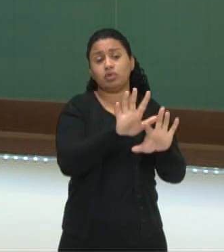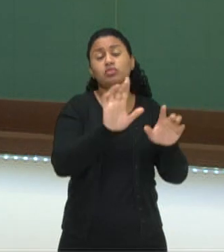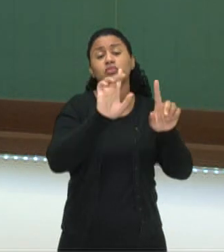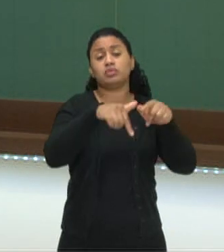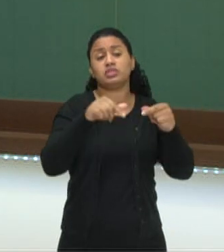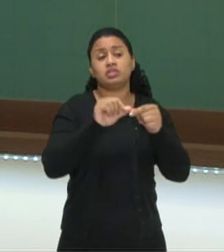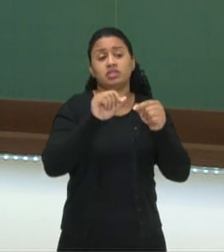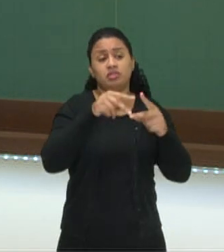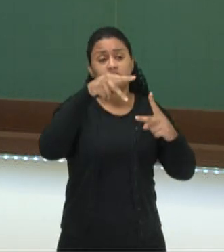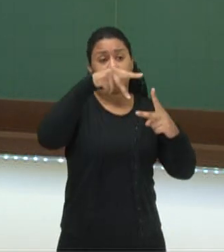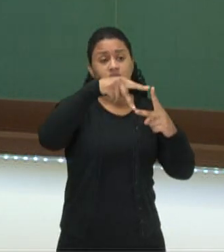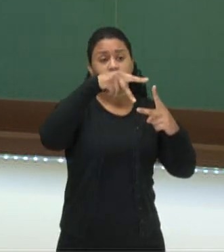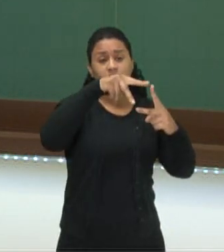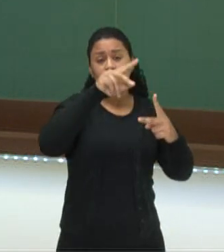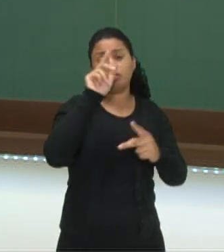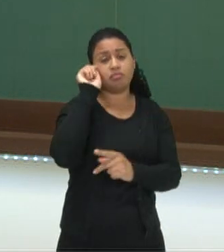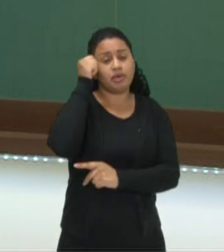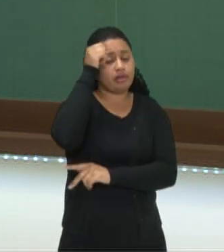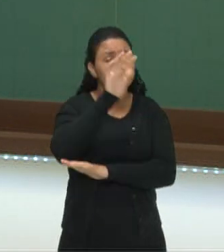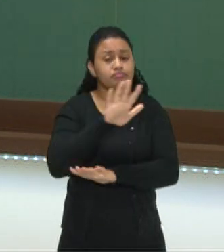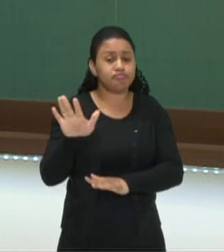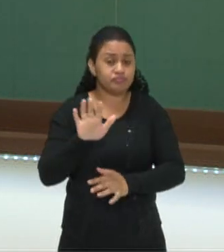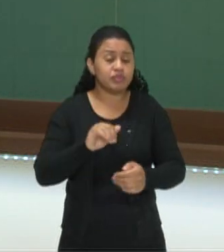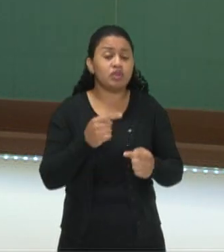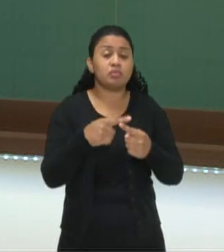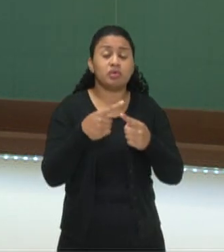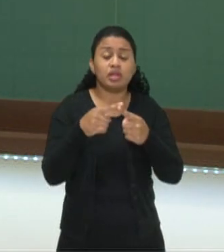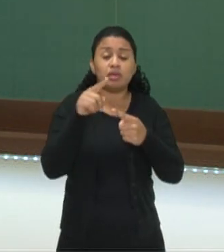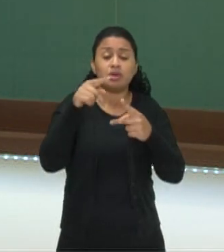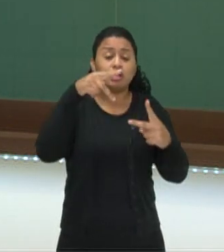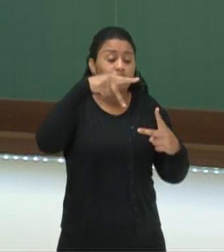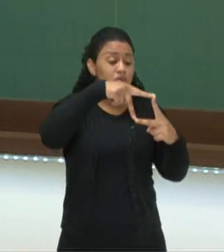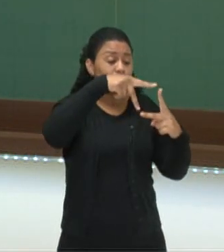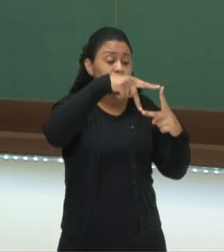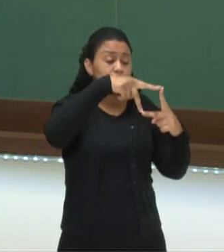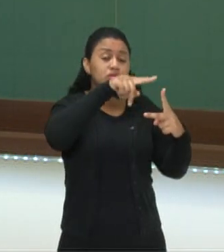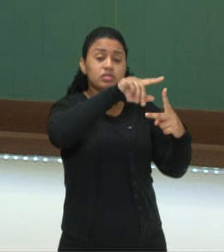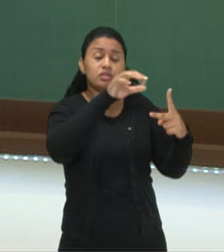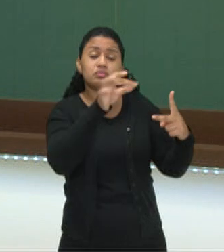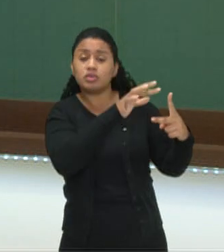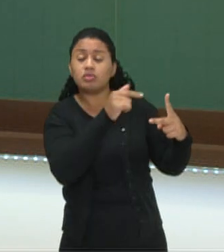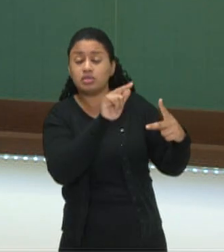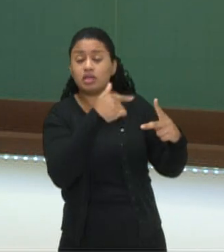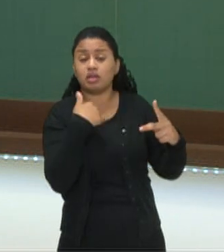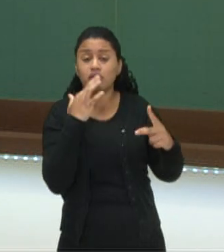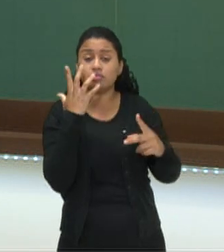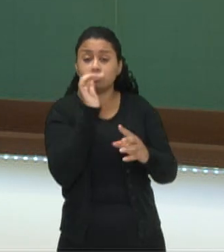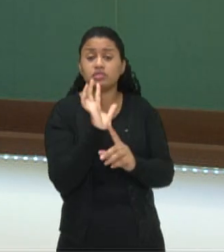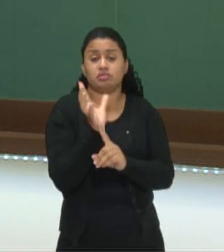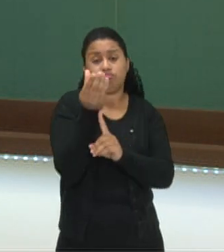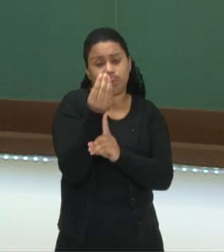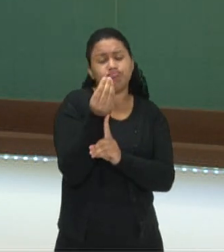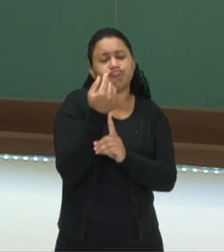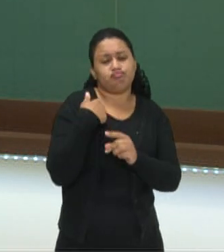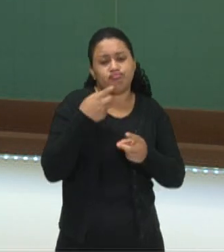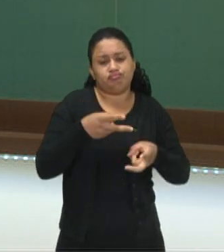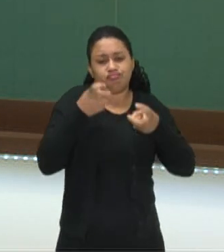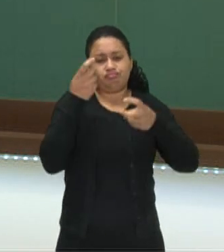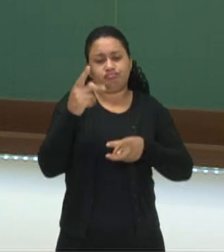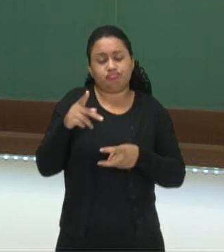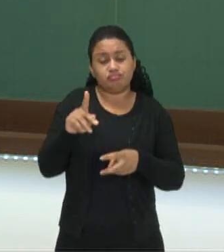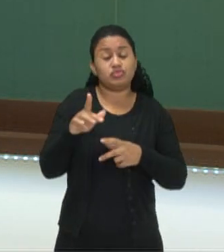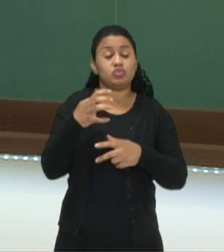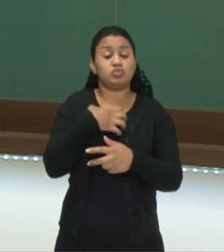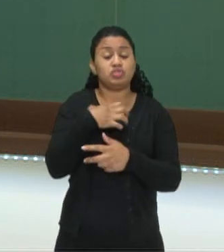obra, Quadrado Preto, lá em 1915. Para ele, o quadrado era o quadrado. Aí estava a beleza da arte na concepção dele. A simples